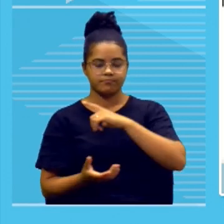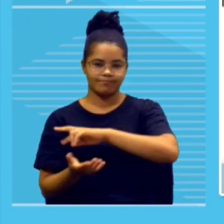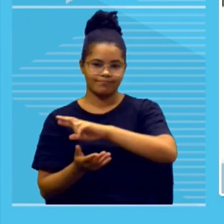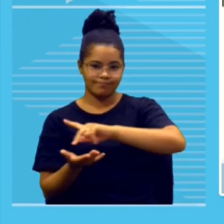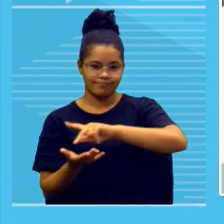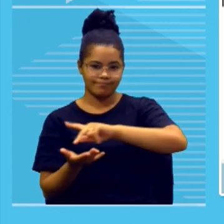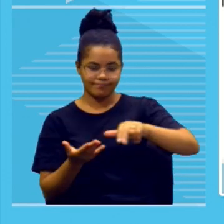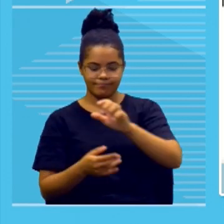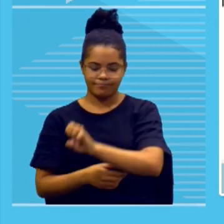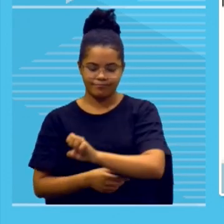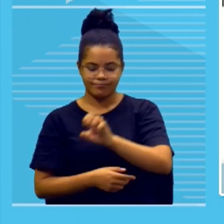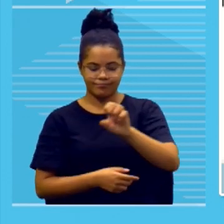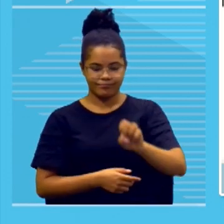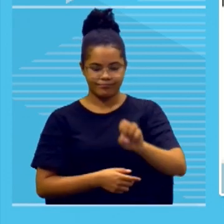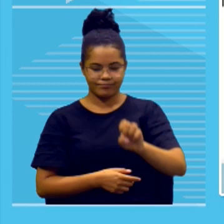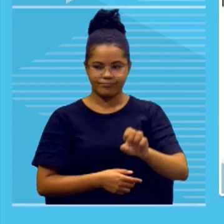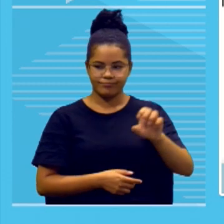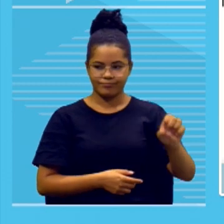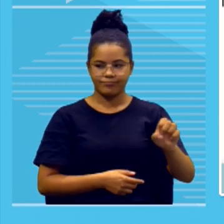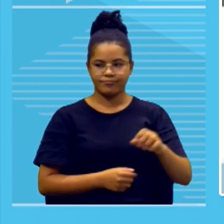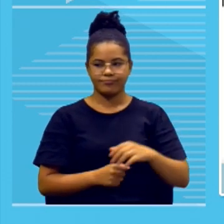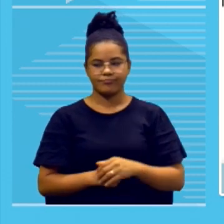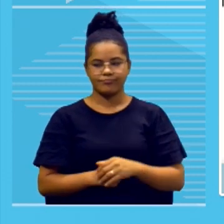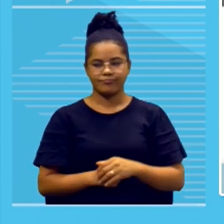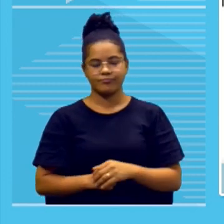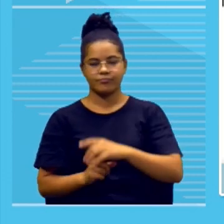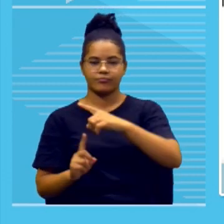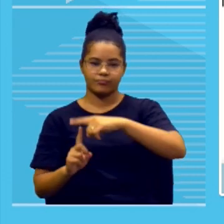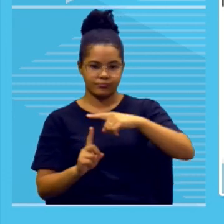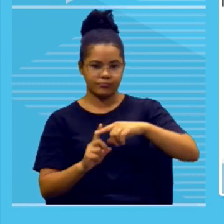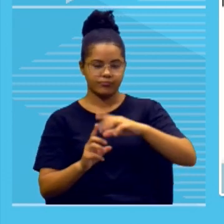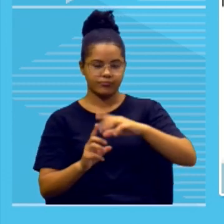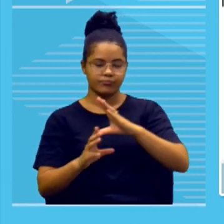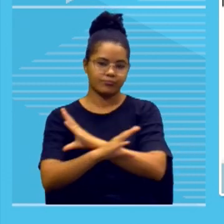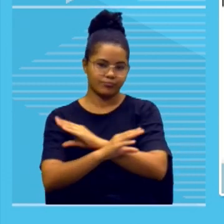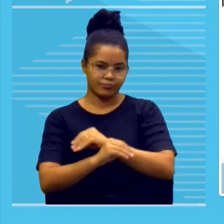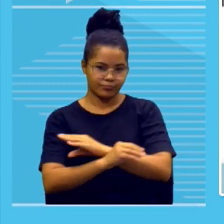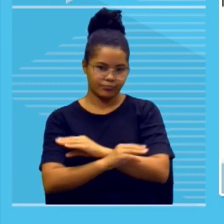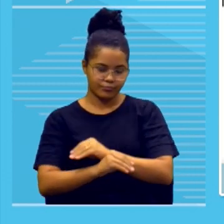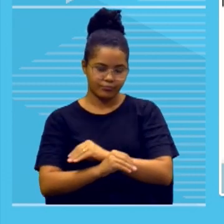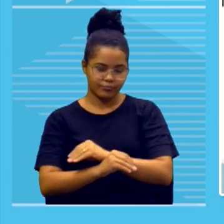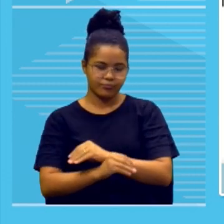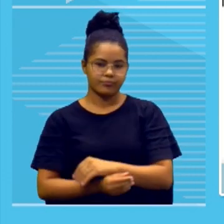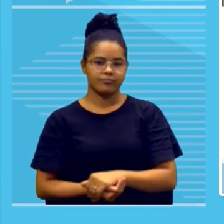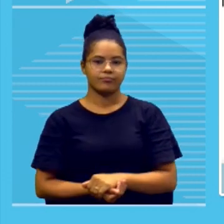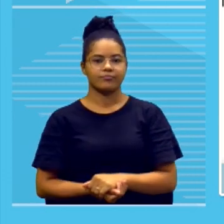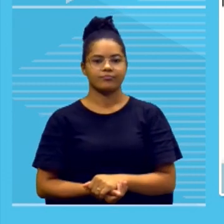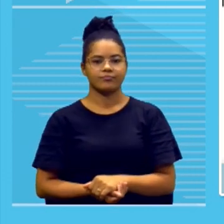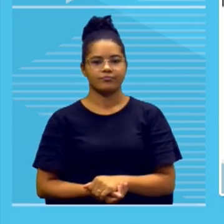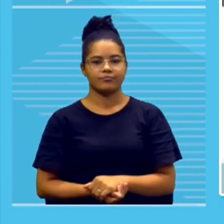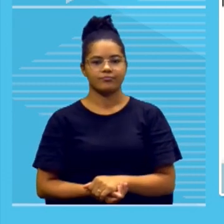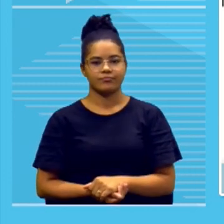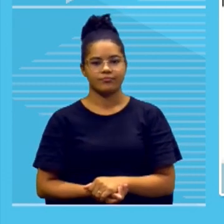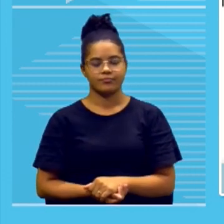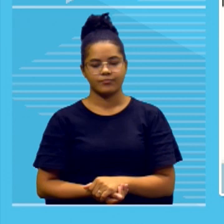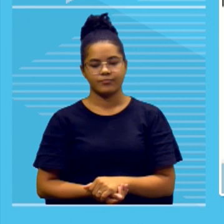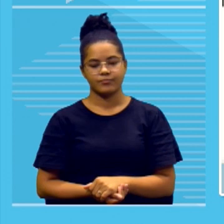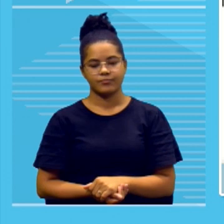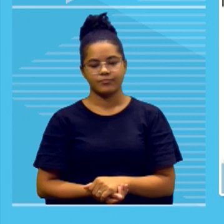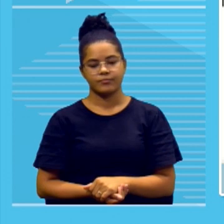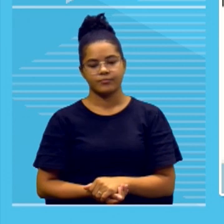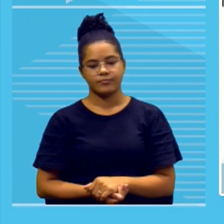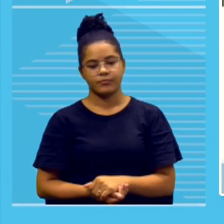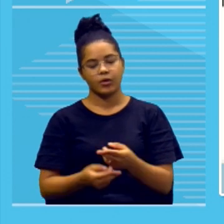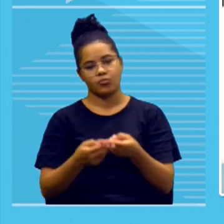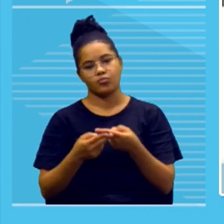diversos, então a conjunção é diversas vezes, nós temos aí, né, o